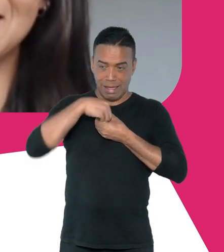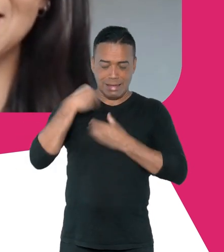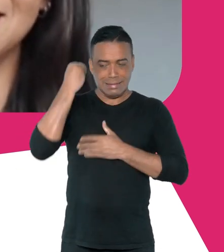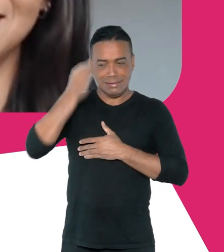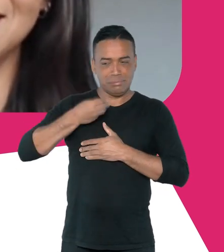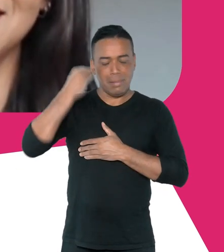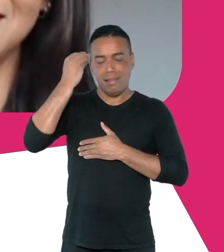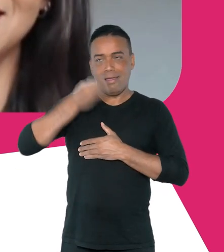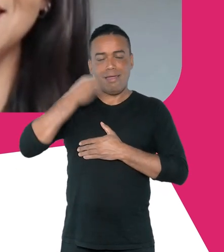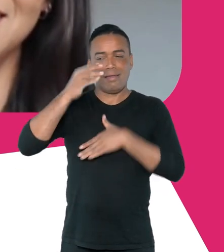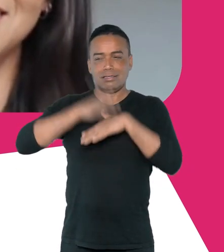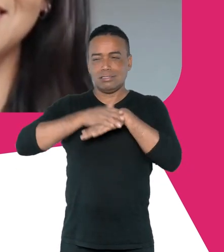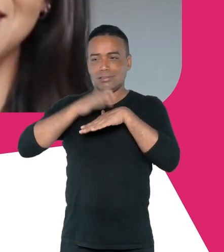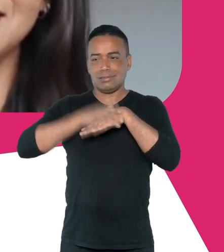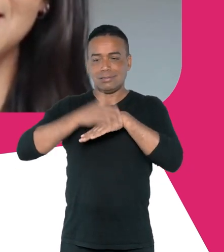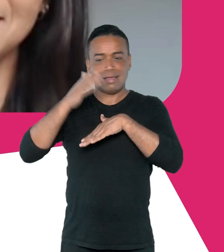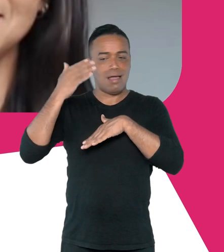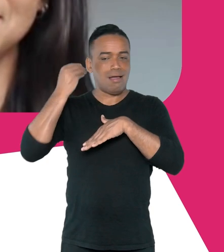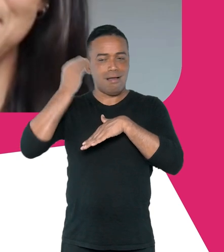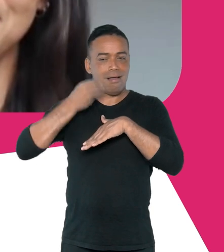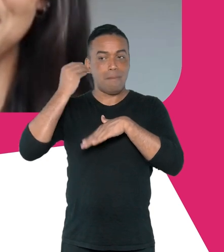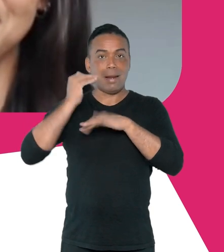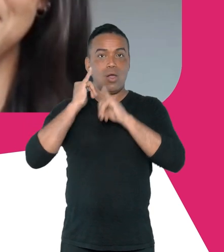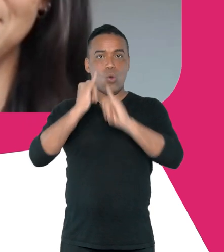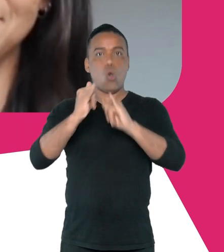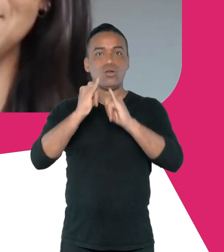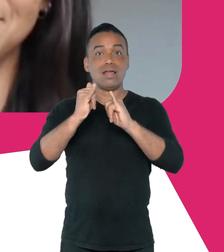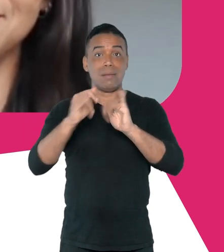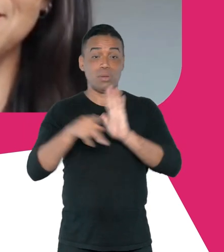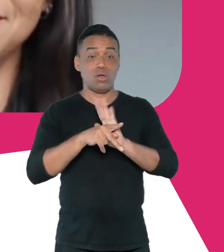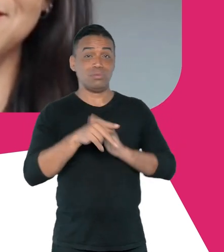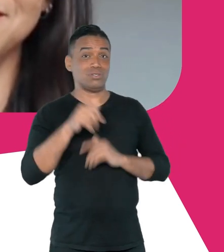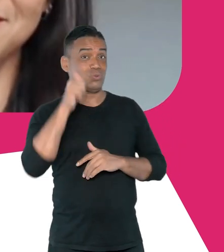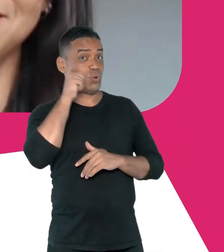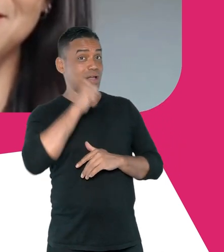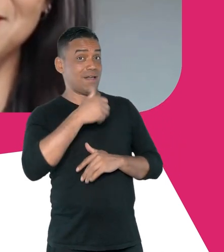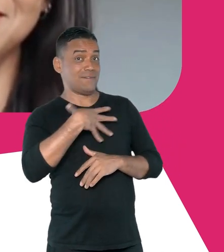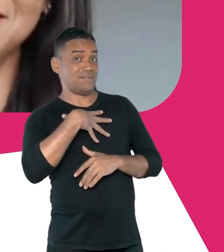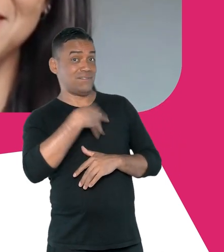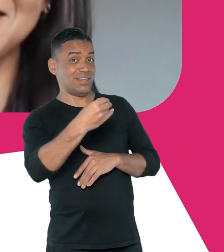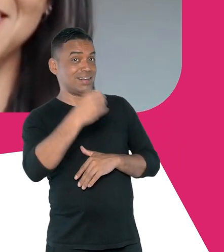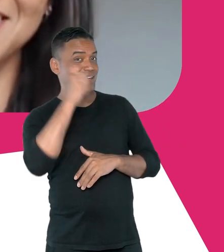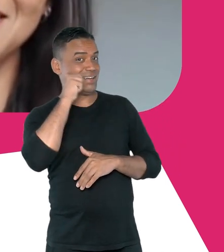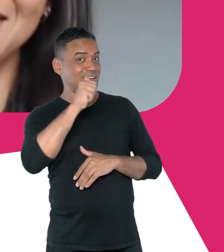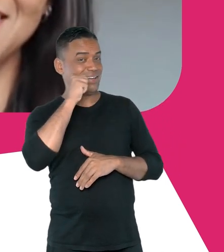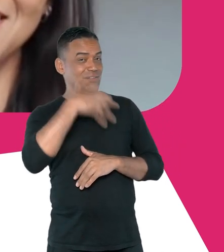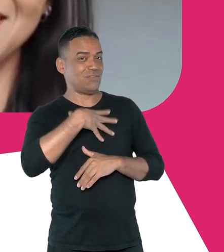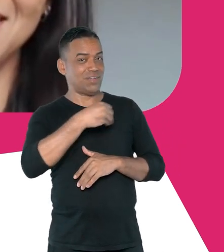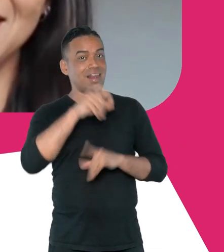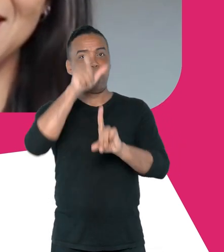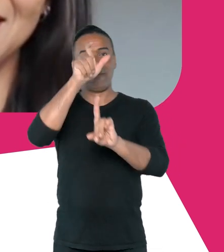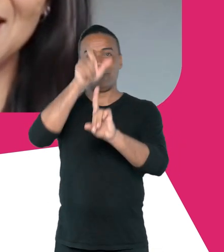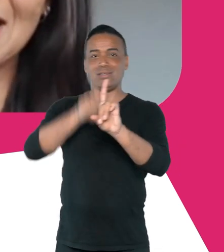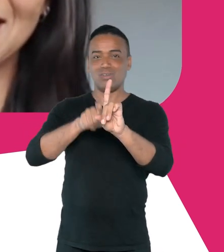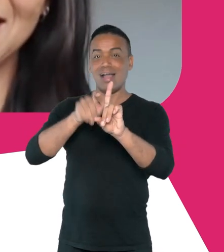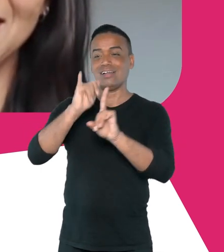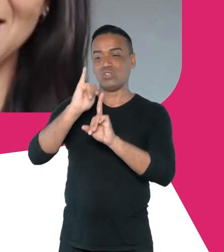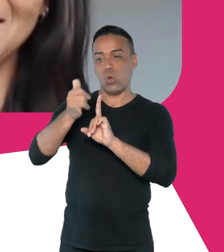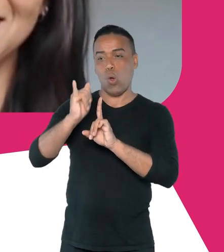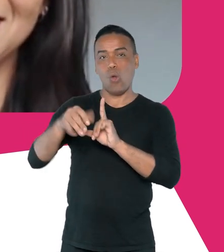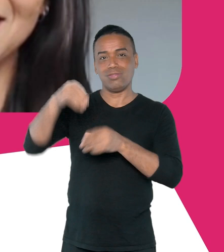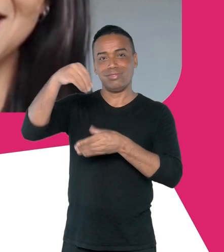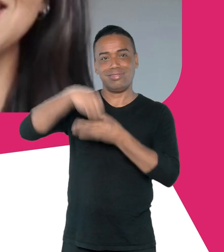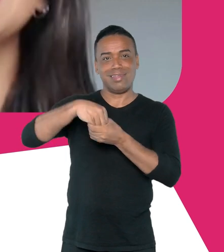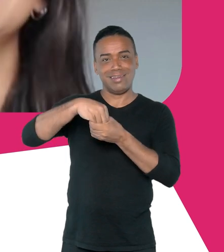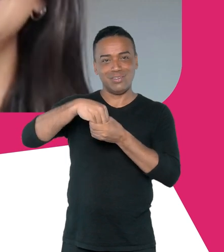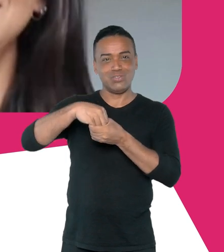experiência toda para contar a partir da sua filha, né? Que ela é também a personagem que conta a história no livro,